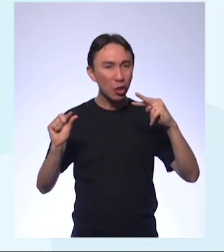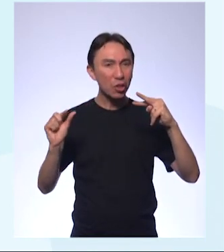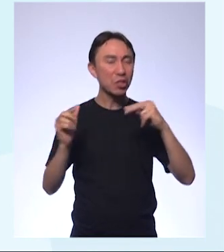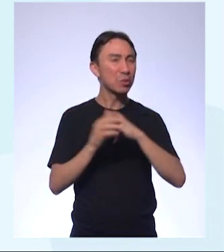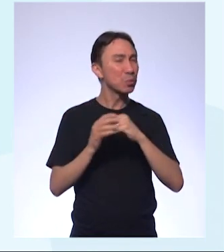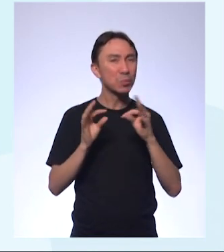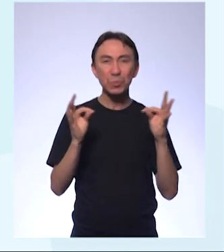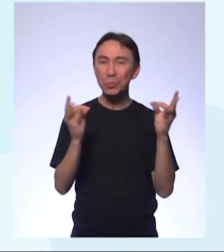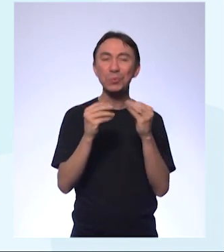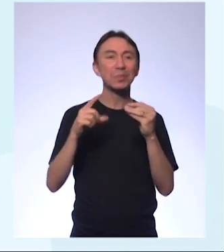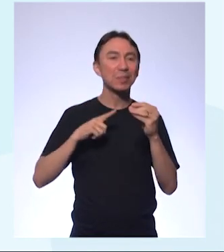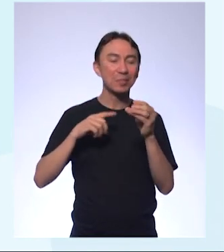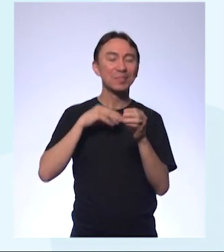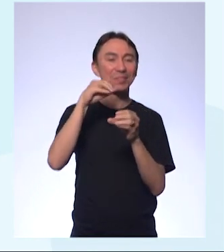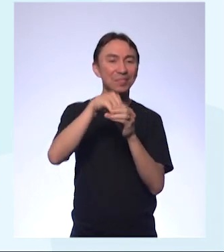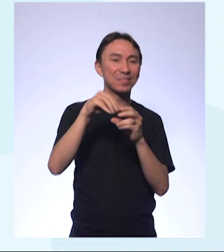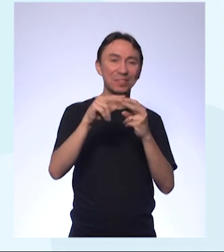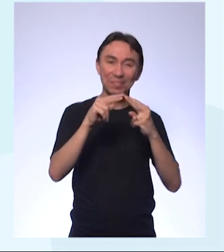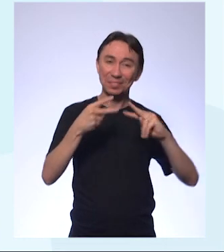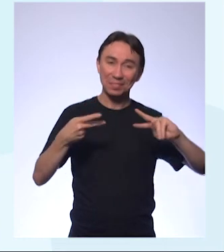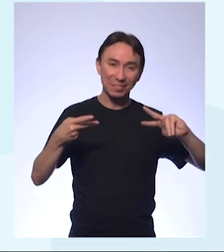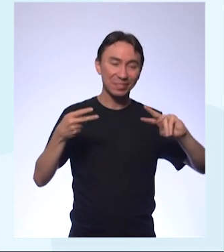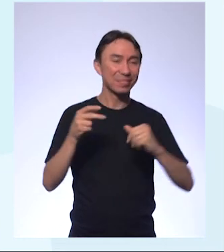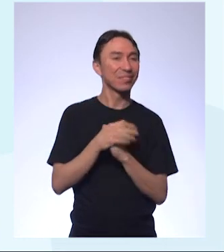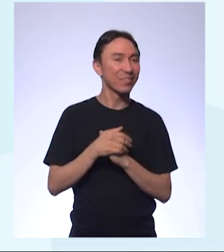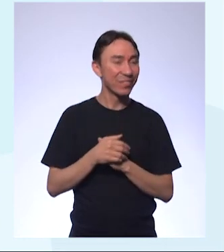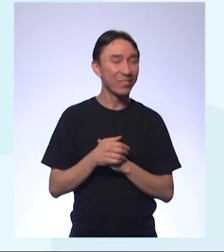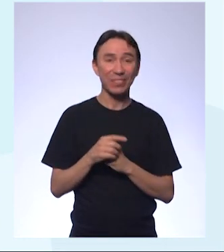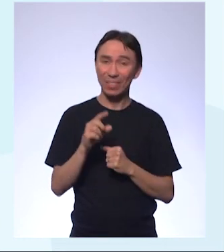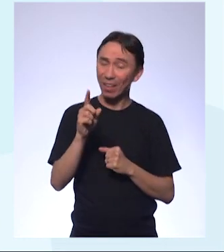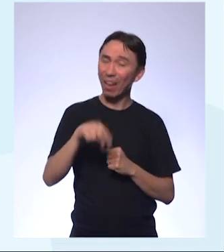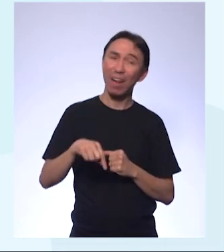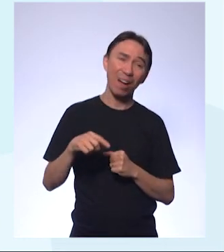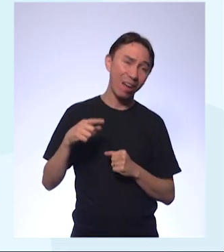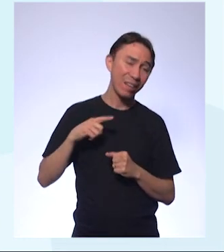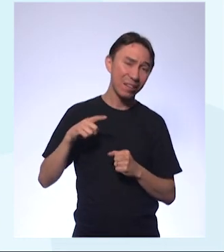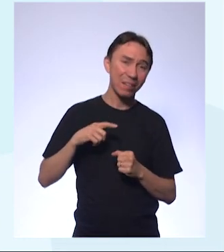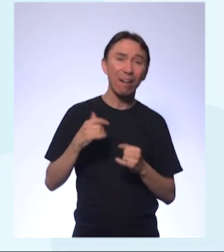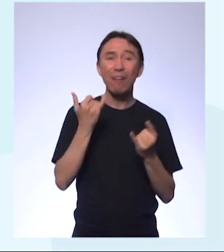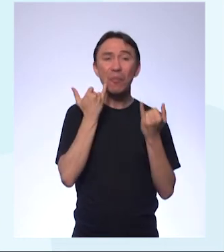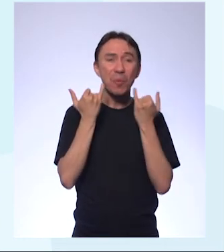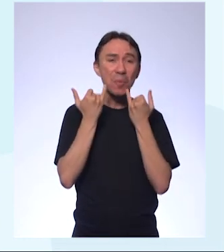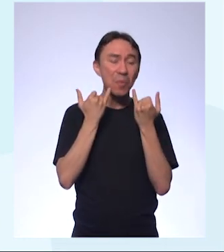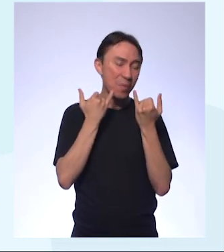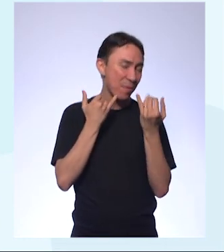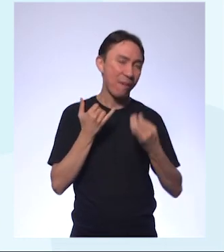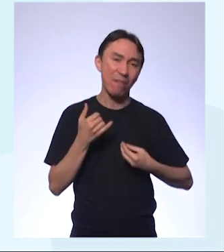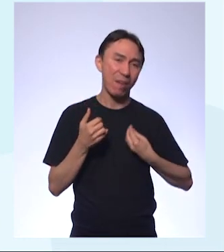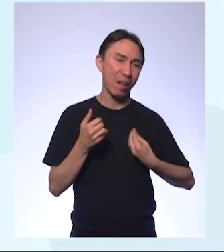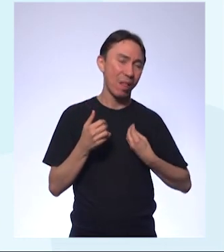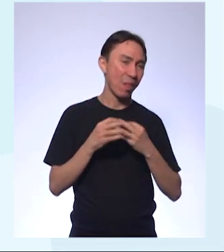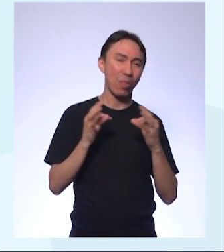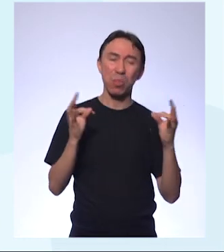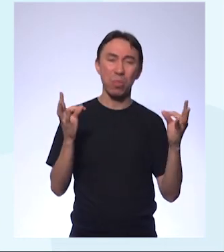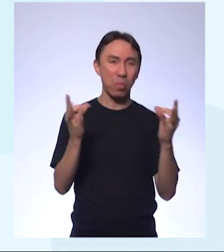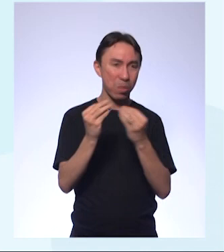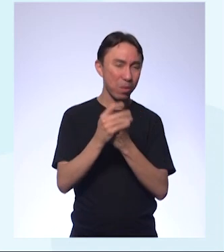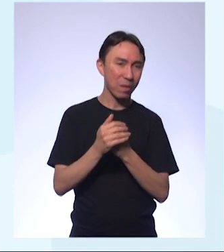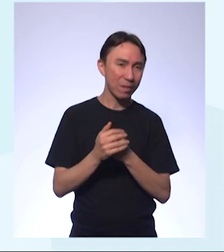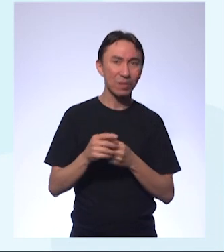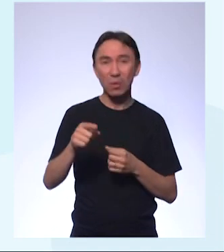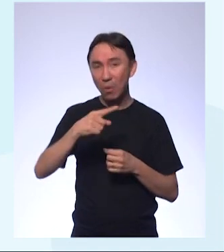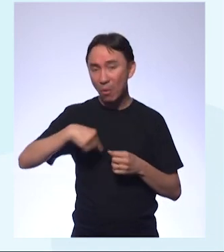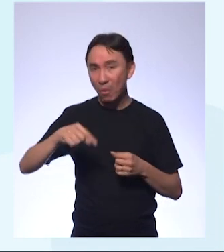na molécula de DNA, a gente está falando, né, que é ela que contém toda a informação da vida e controla toda a